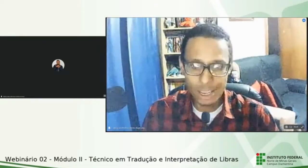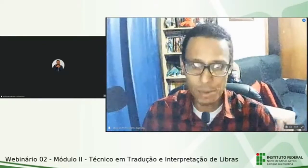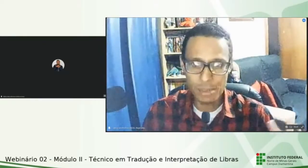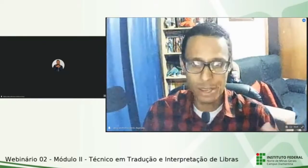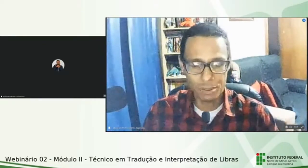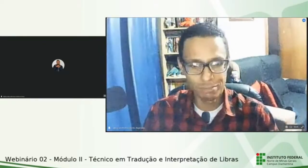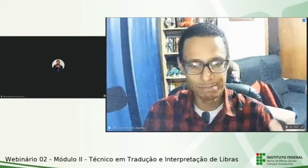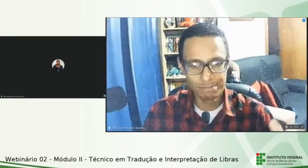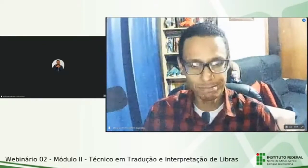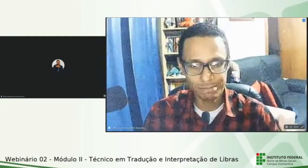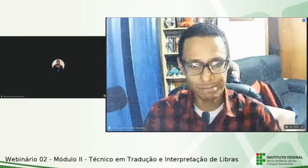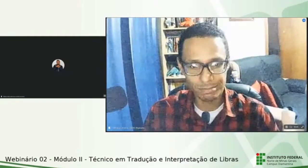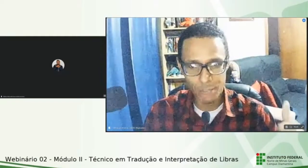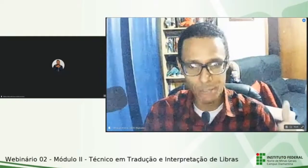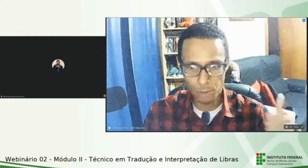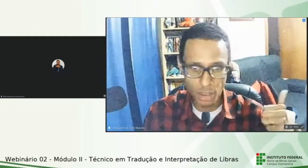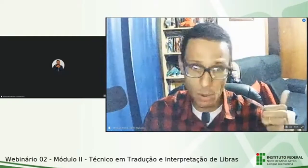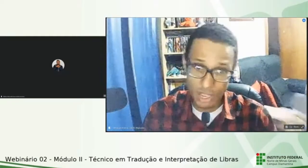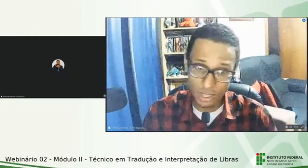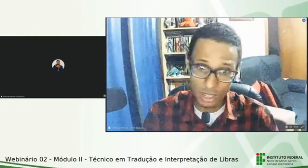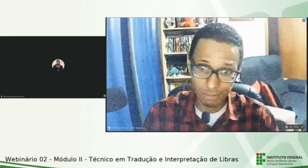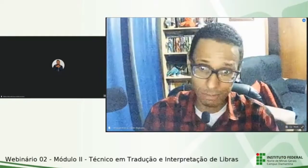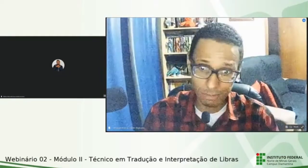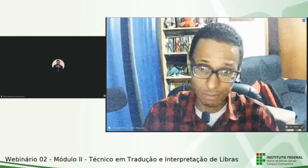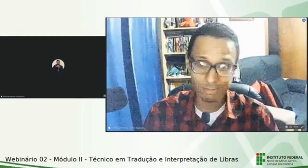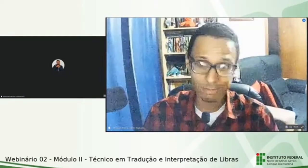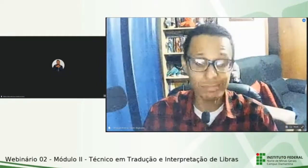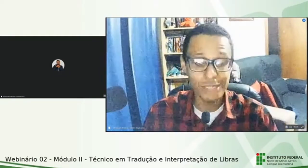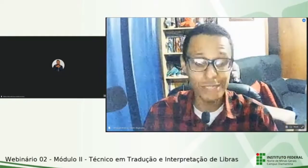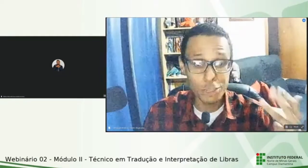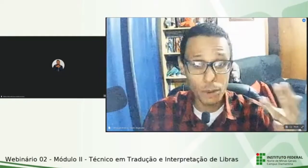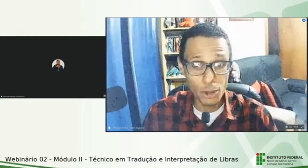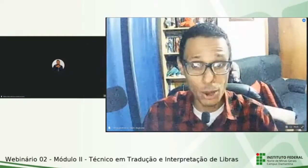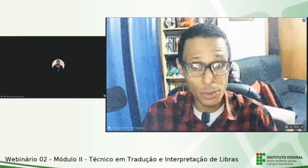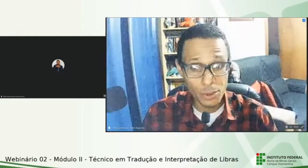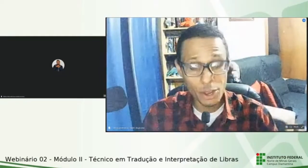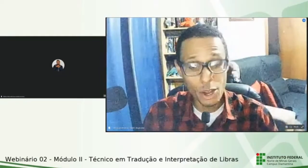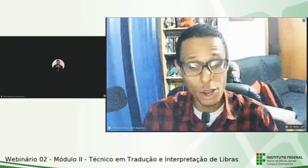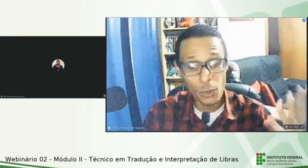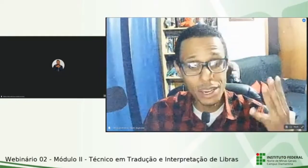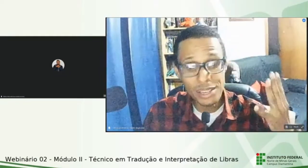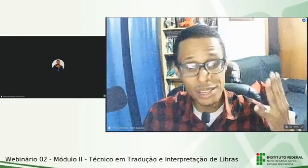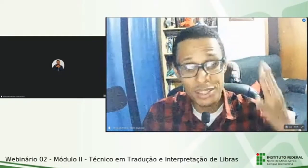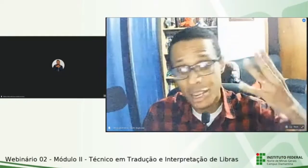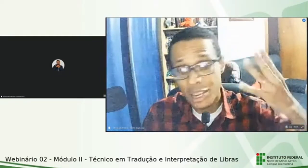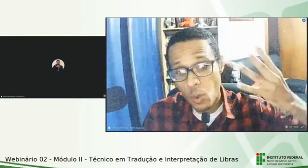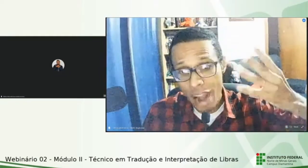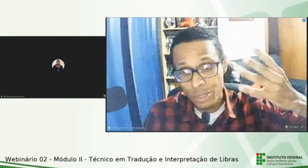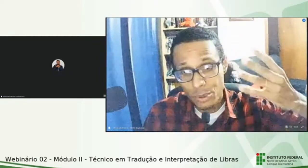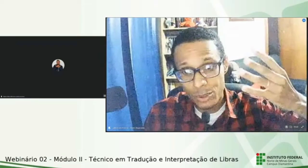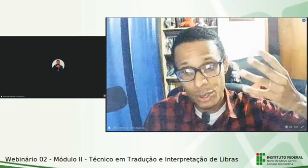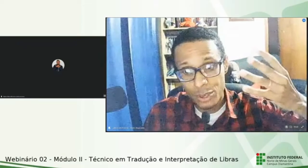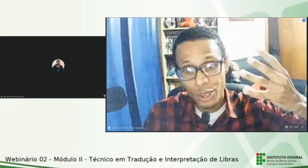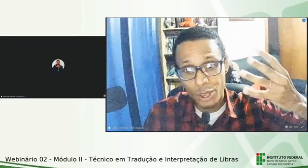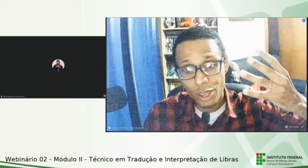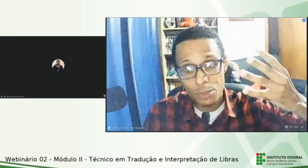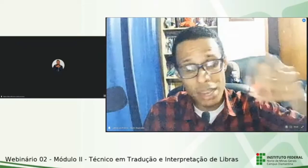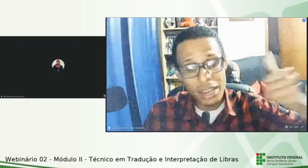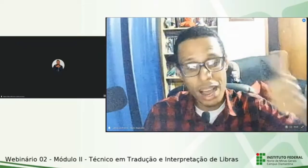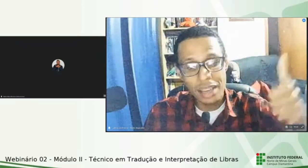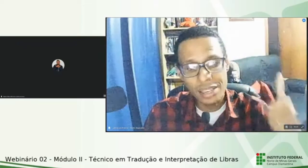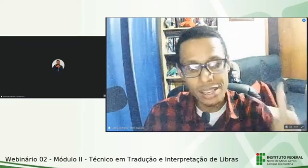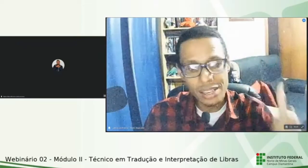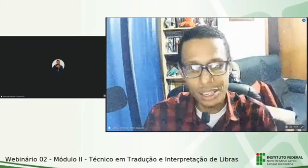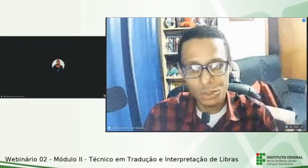mandarim que é o primeiro. Depois vem o hindi, espanhol, o inglês está em quarto e